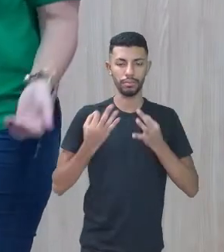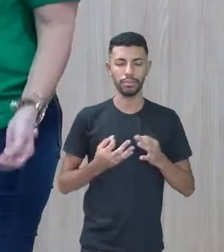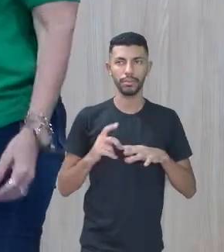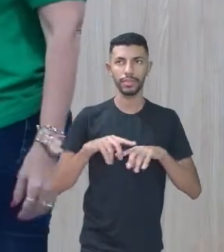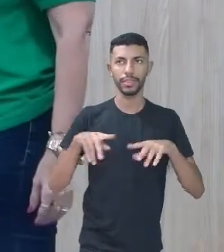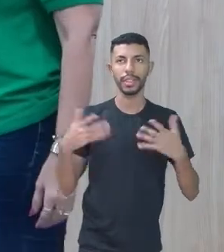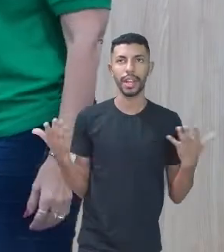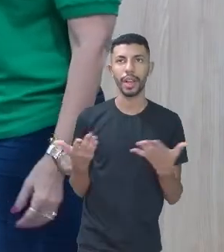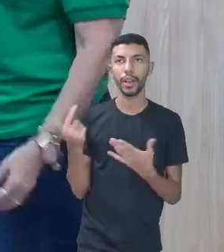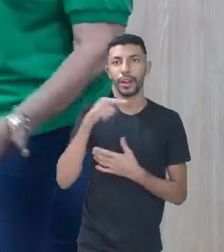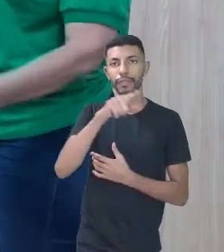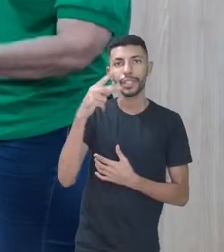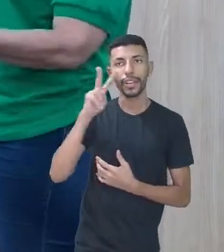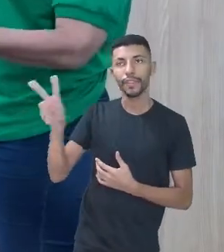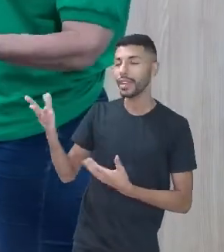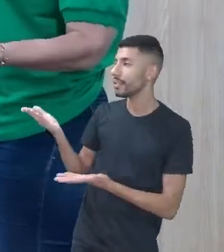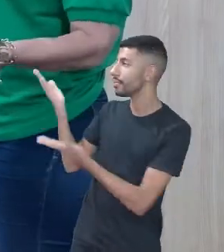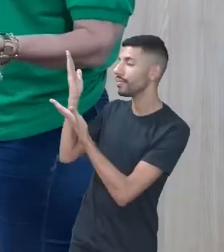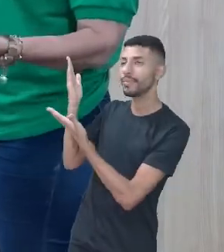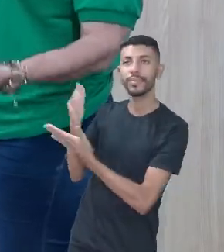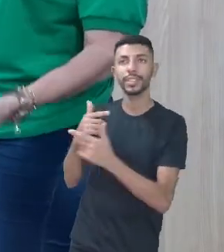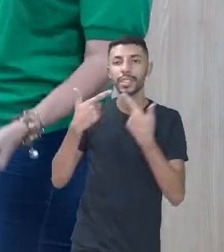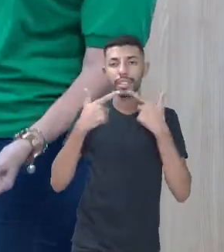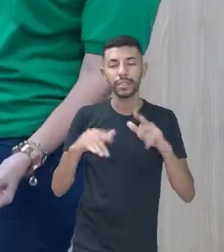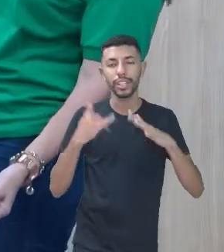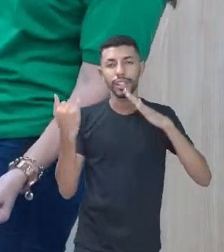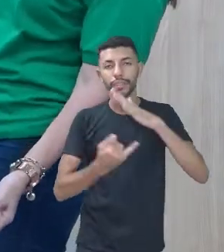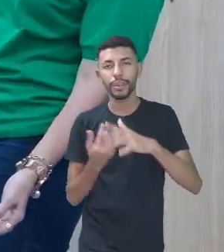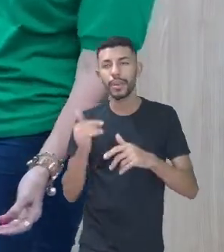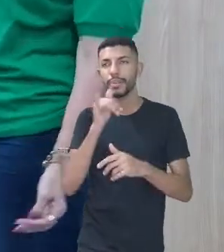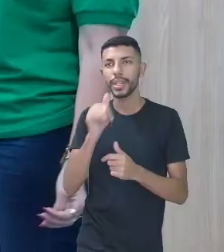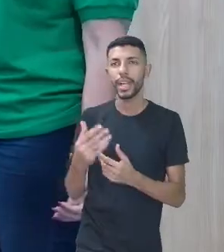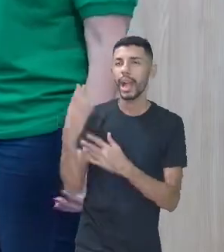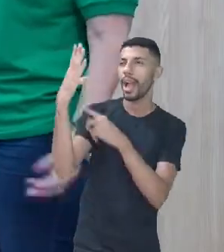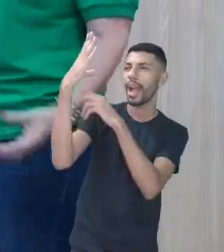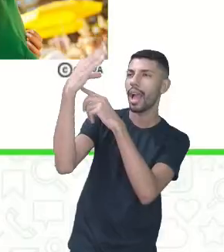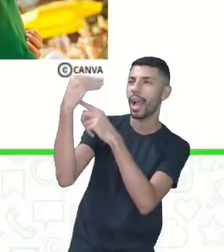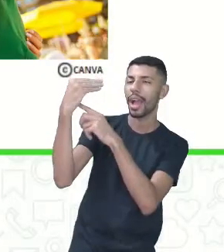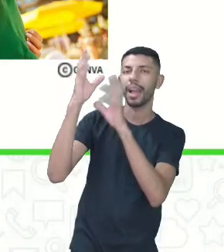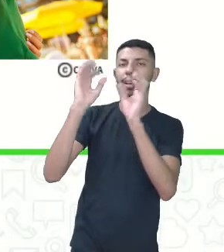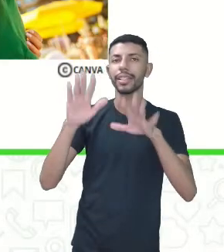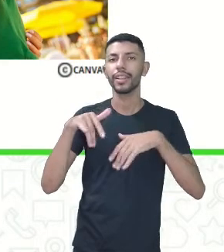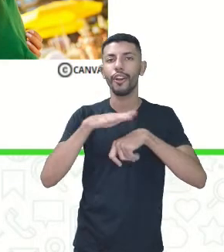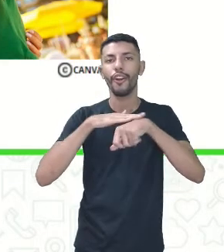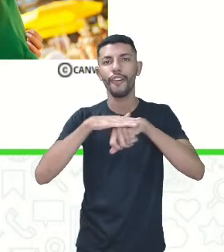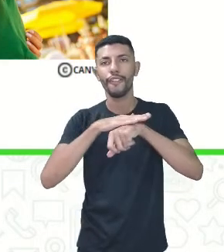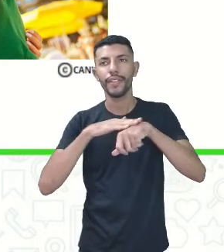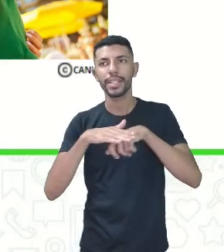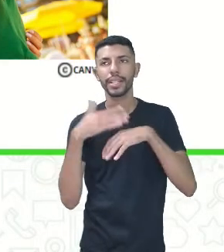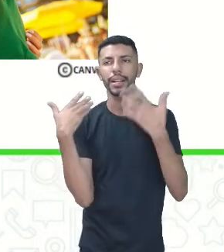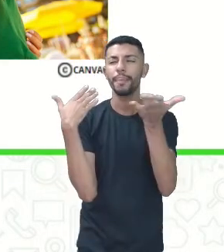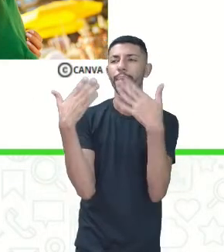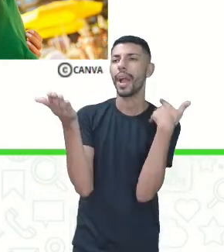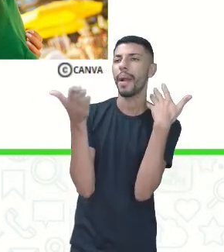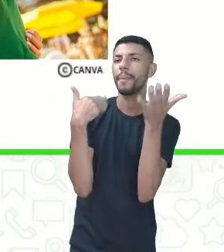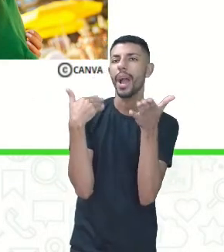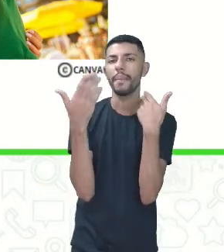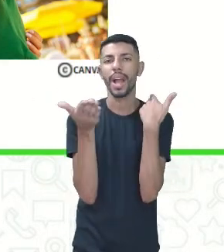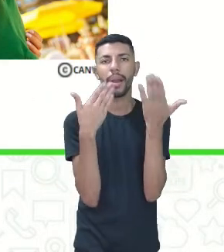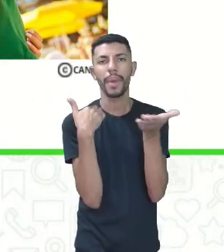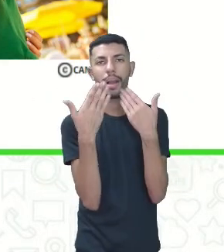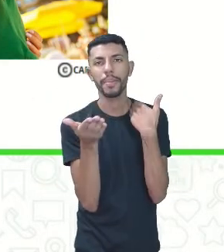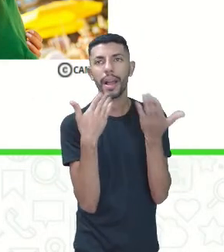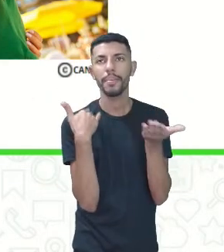beca, vocês estão vendo aqui agora a linguagem informal, o pessoal ó, tirando selfie, né, conversando, batendo aquele papo.